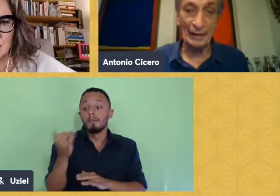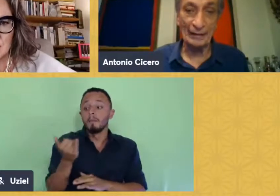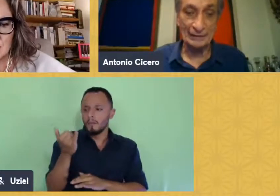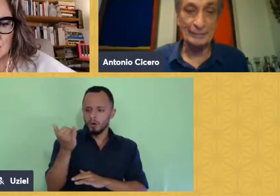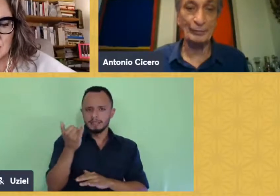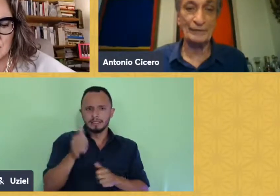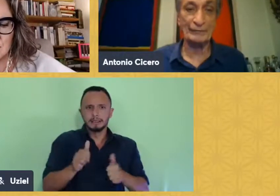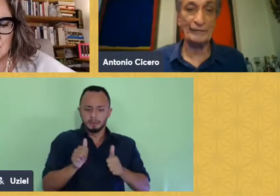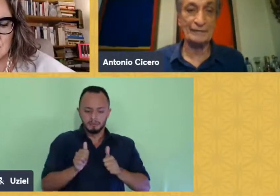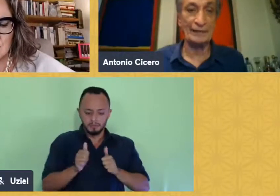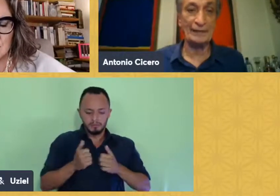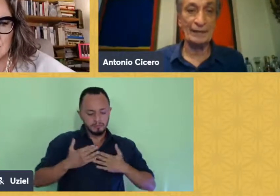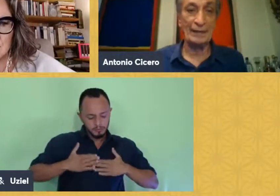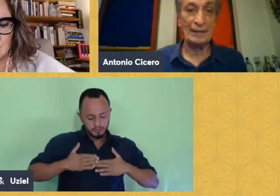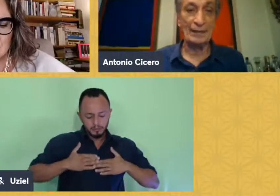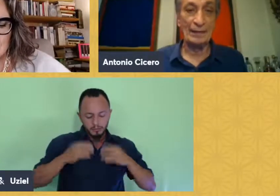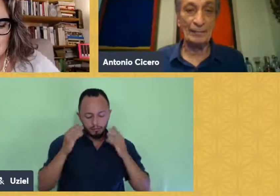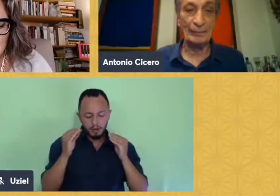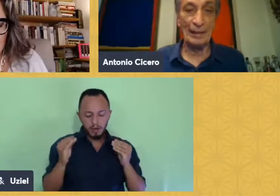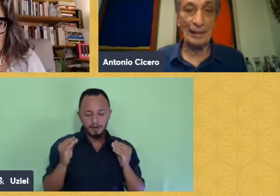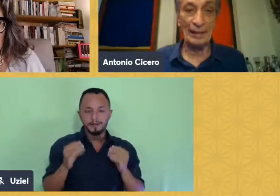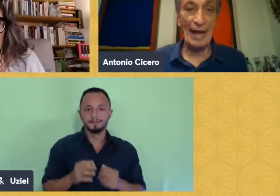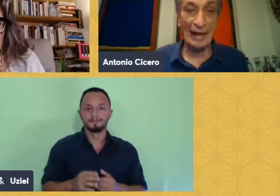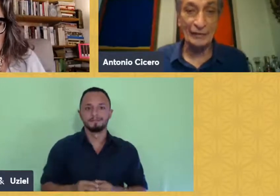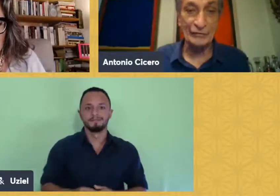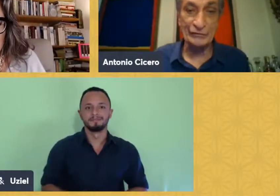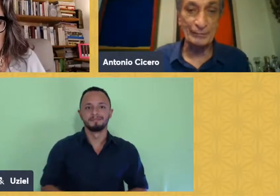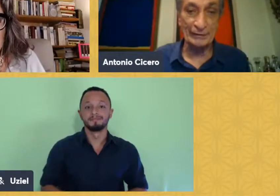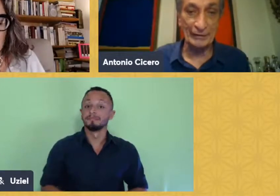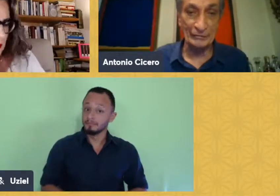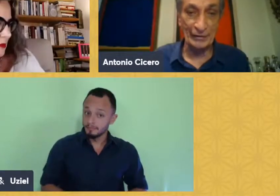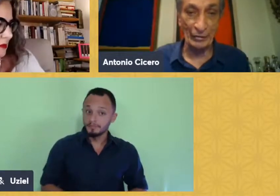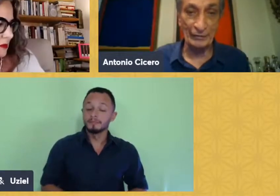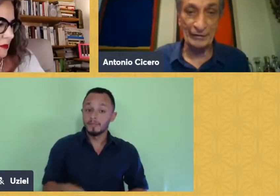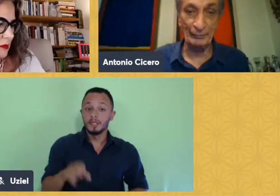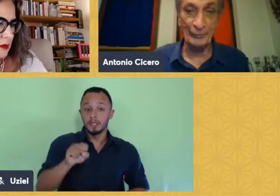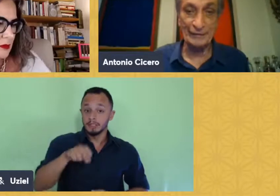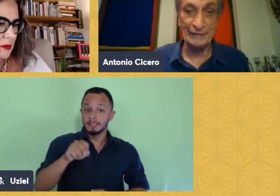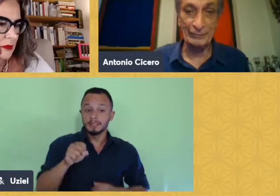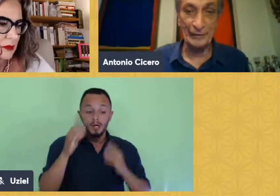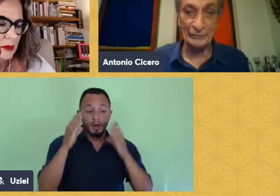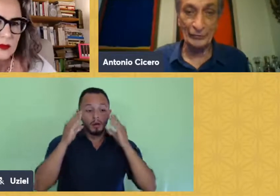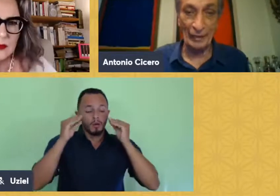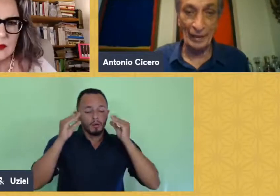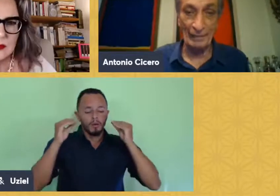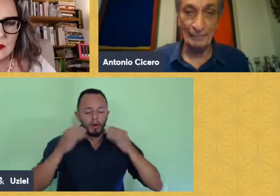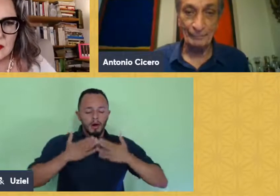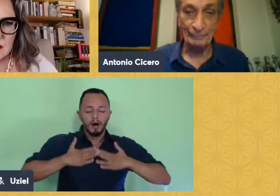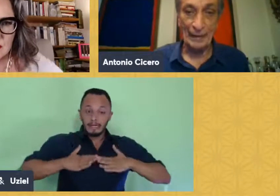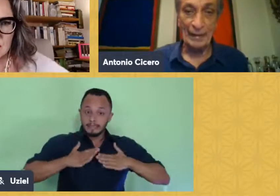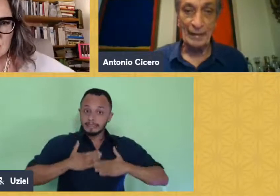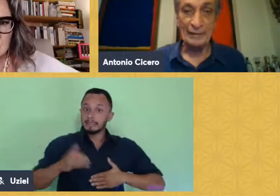é, para que se possa fazer arte de maneira geral, e a poesia em particular.